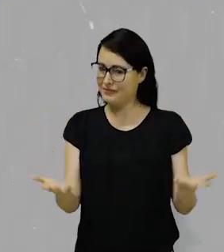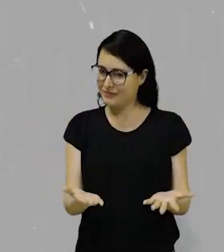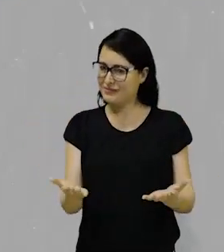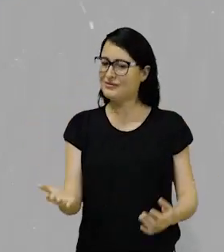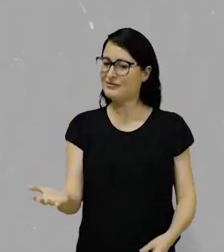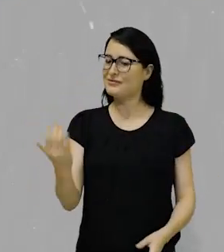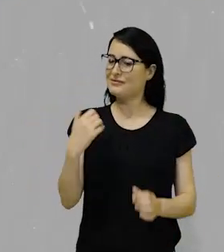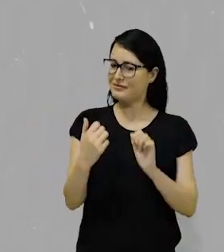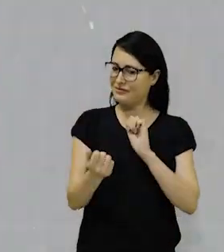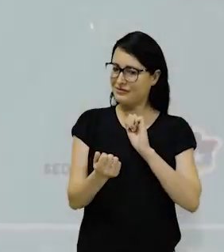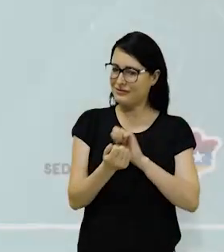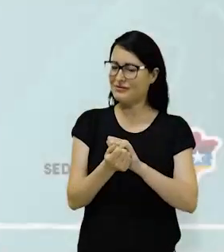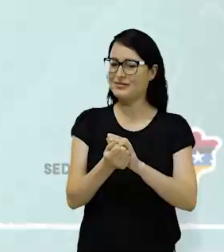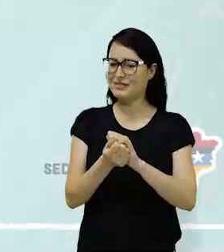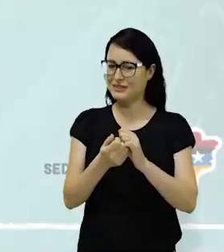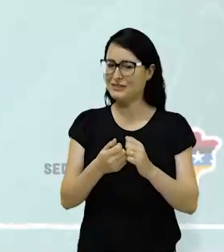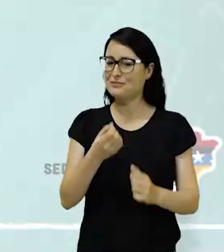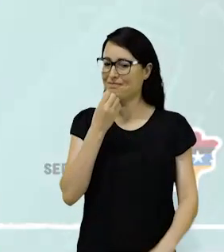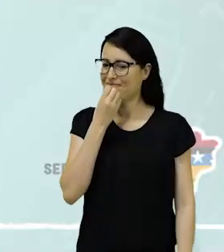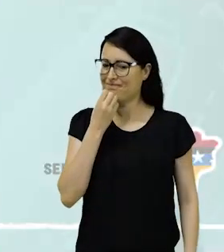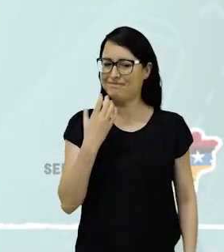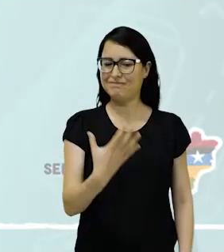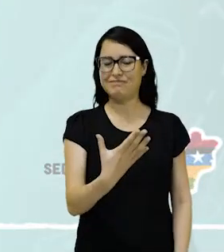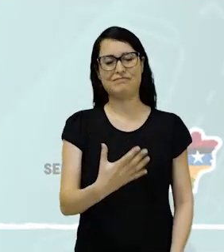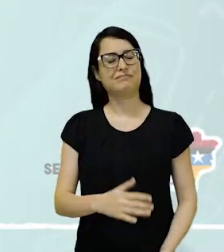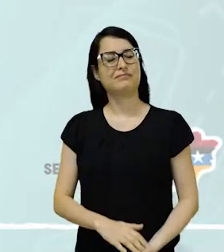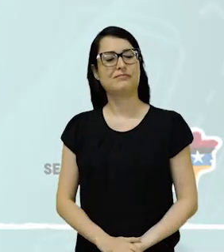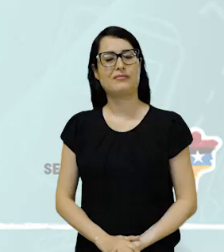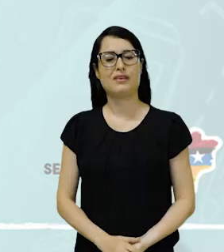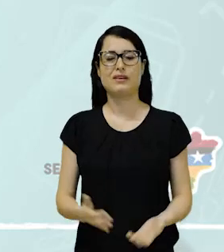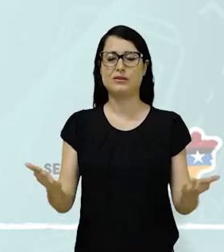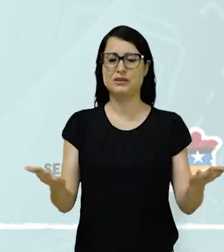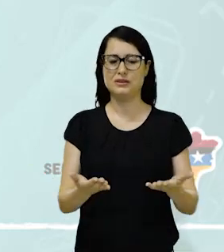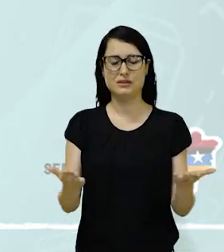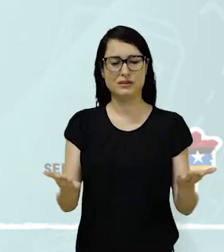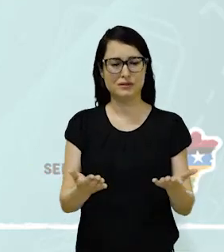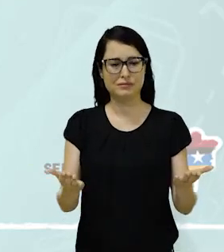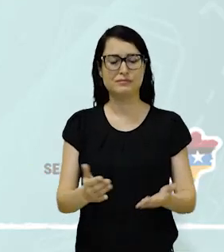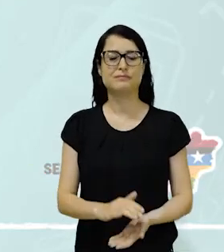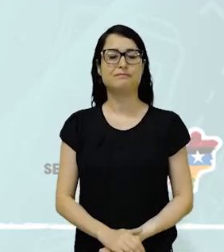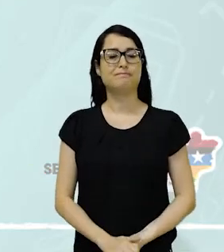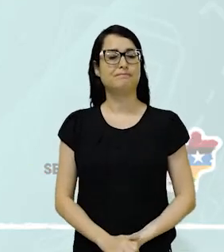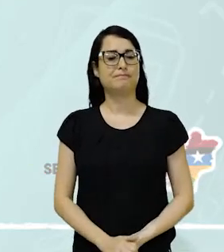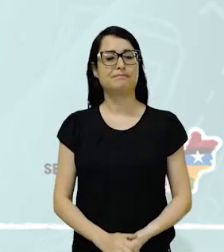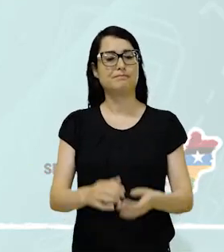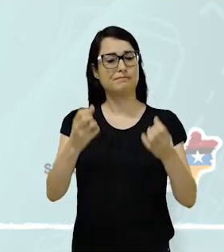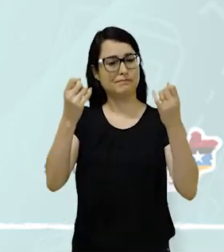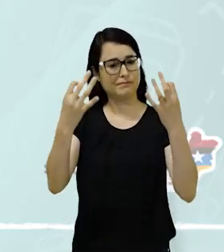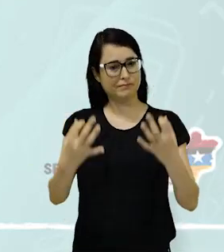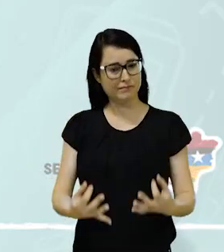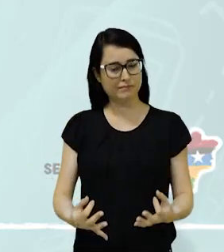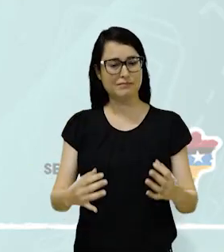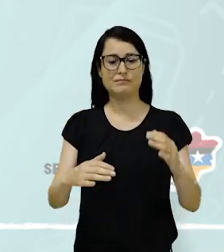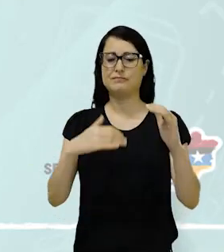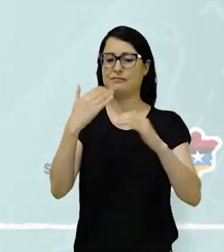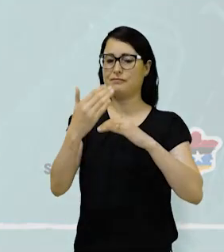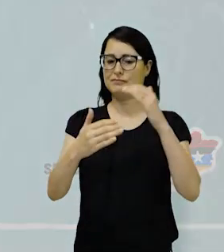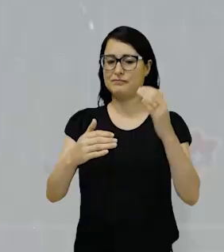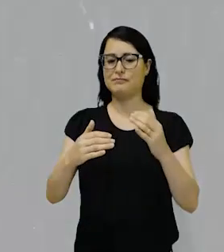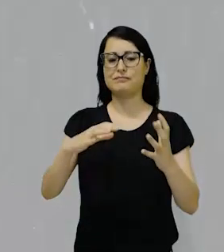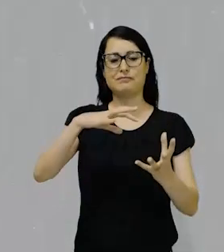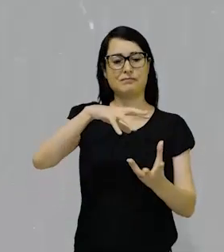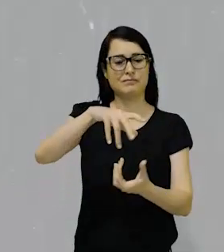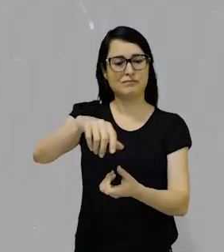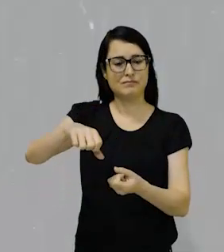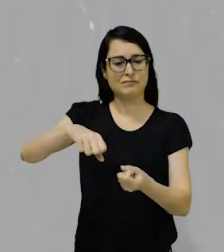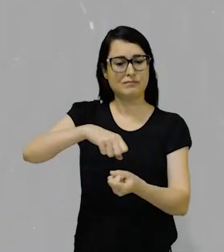que vai ser show de bola, galera, tá? O que que a gente vai abordar hoje, Marcos? Nós vamos falar sobre o desenvolvimento sustentável